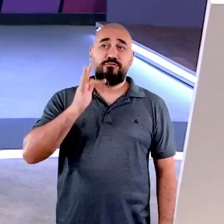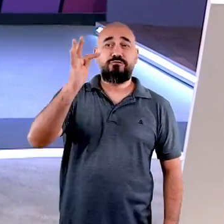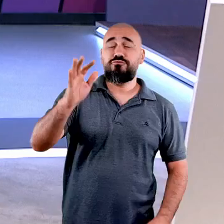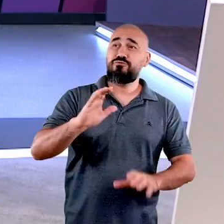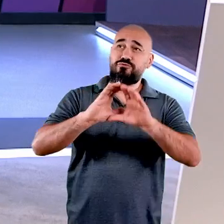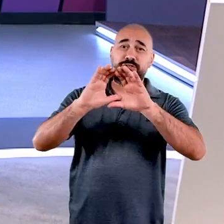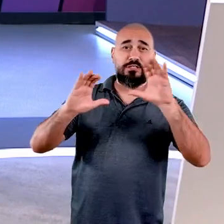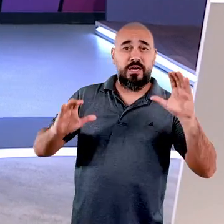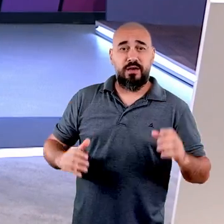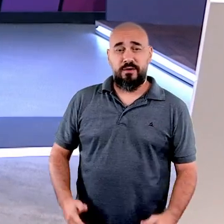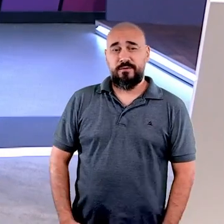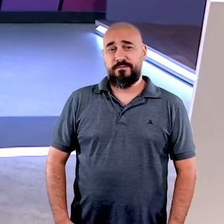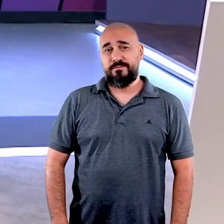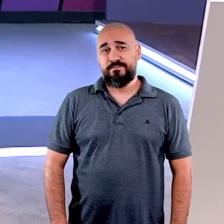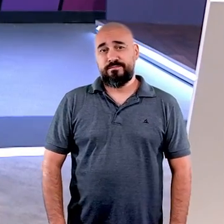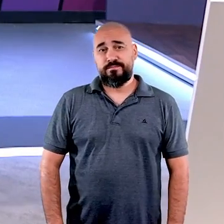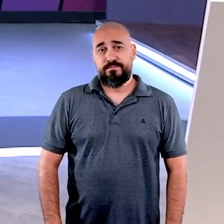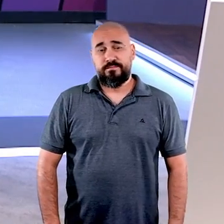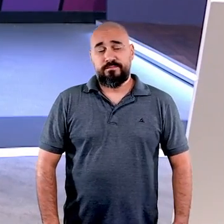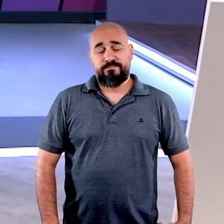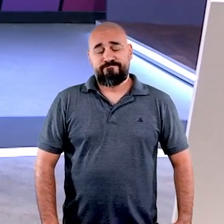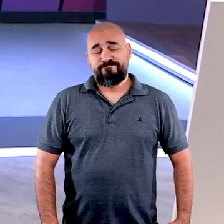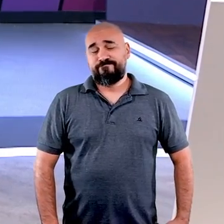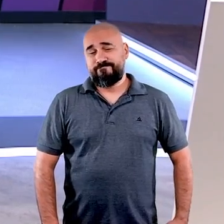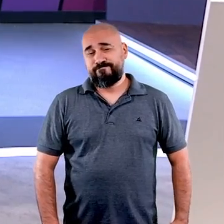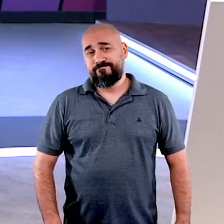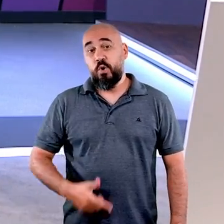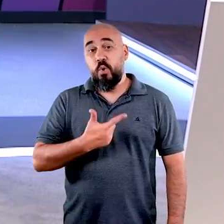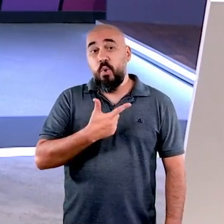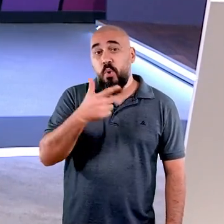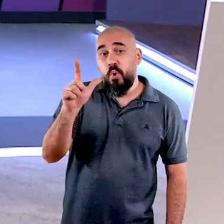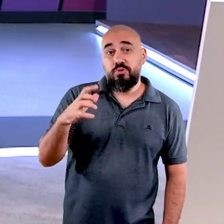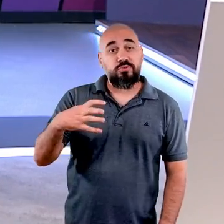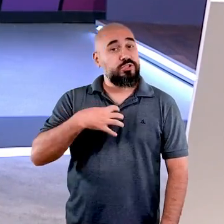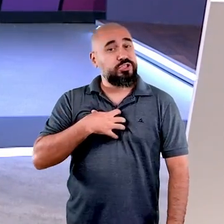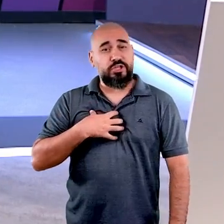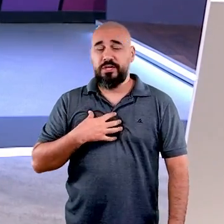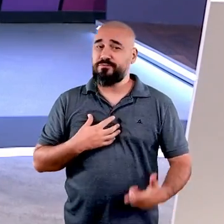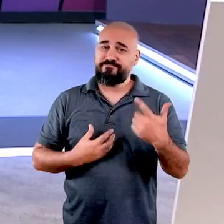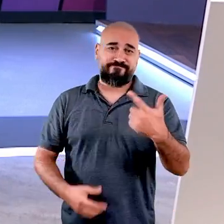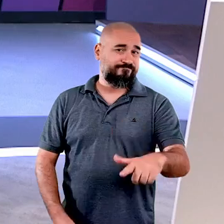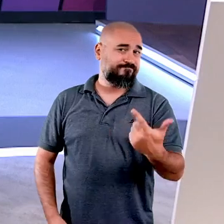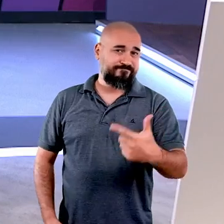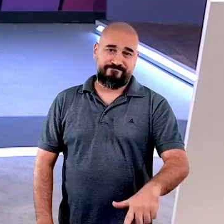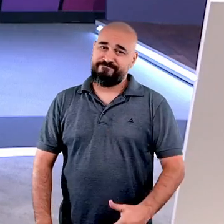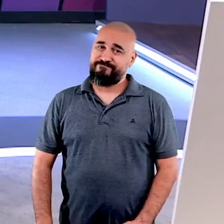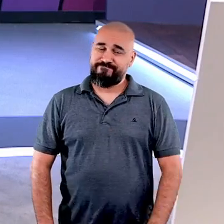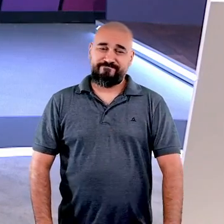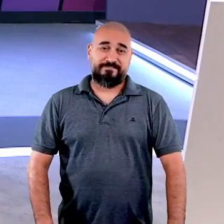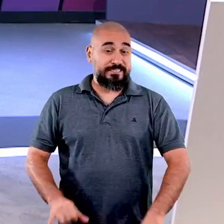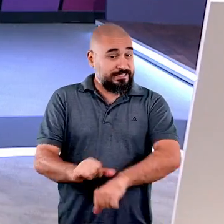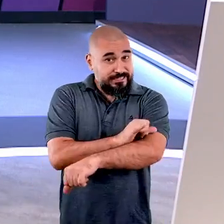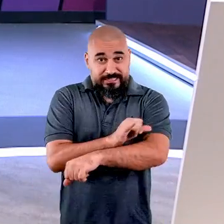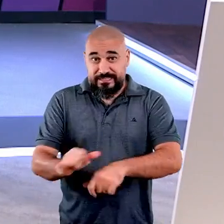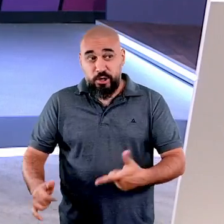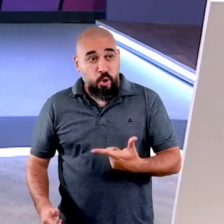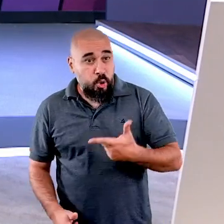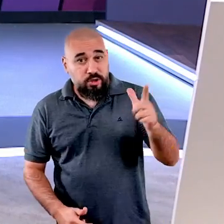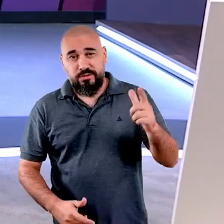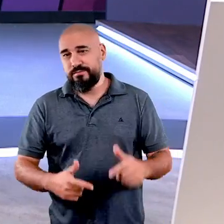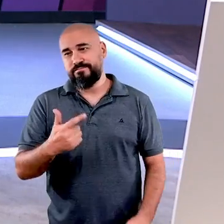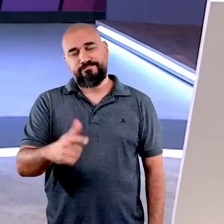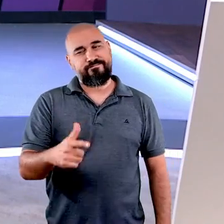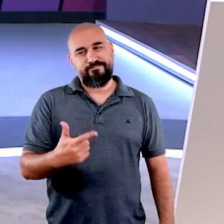vida eterna. Não há outra opção, não há outro caminho. O que você precisa é tomar uma